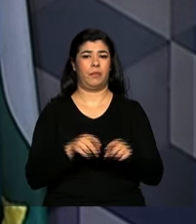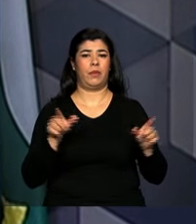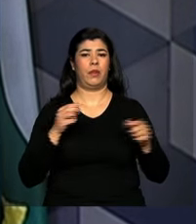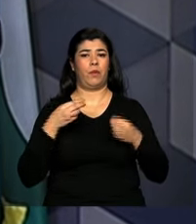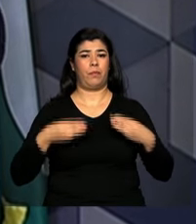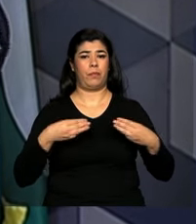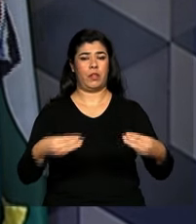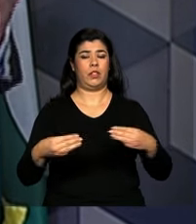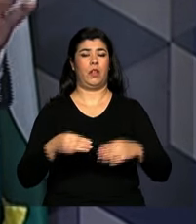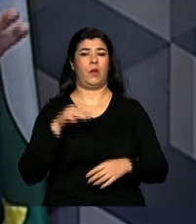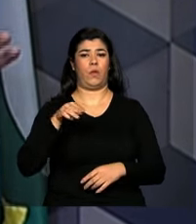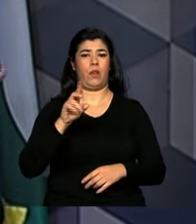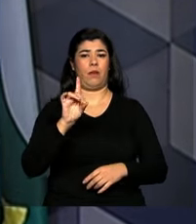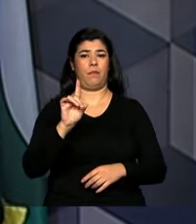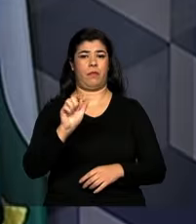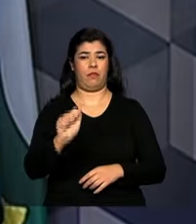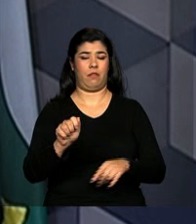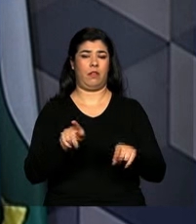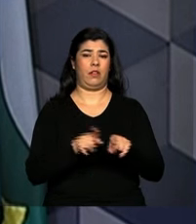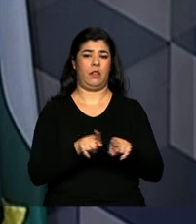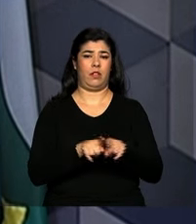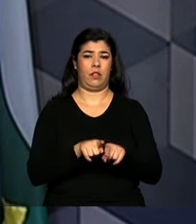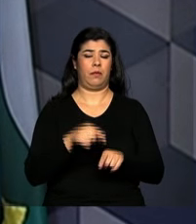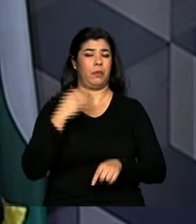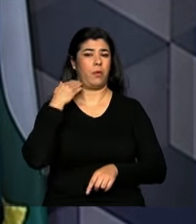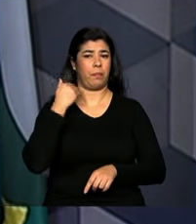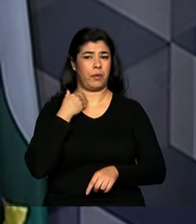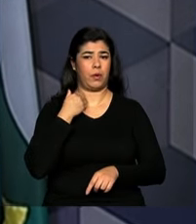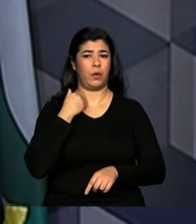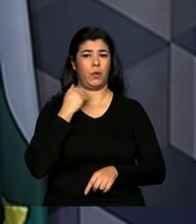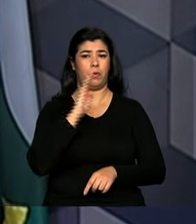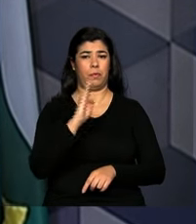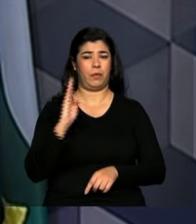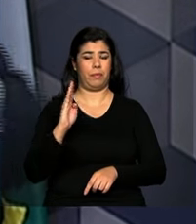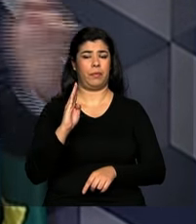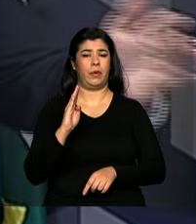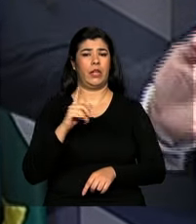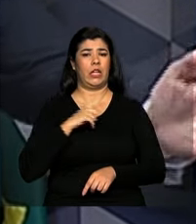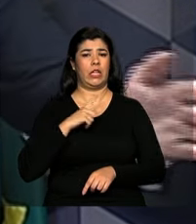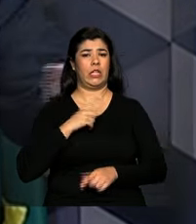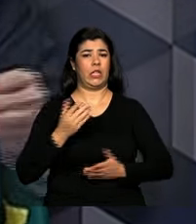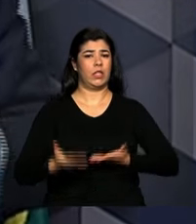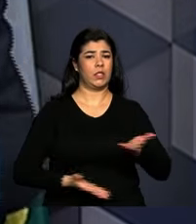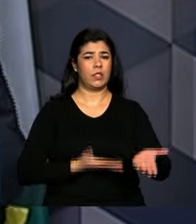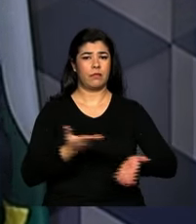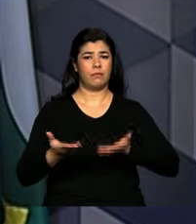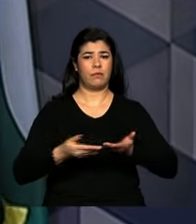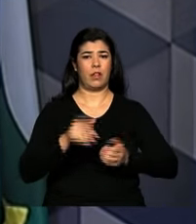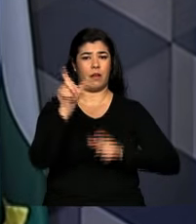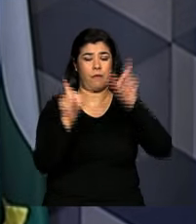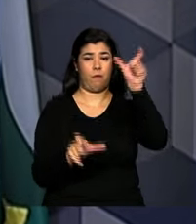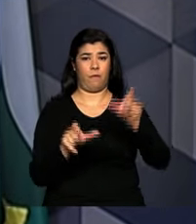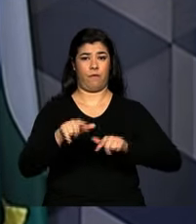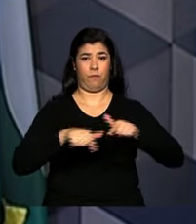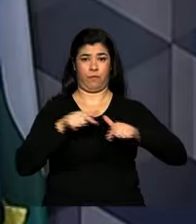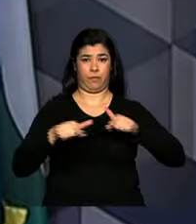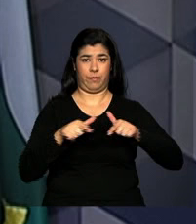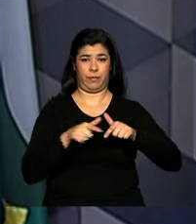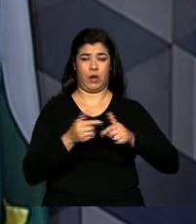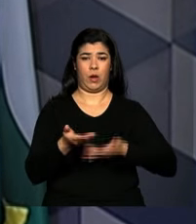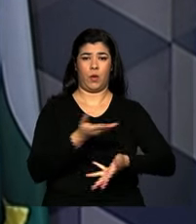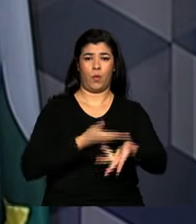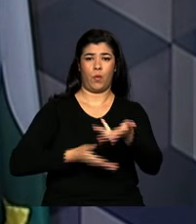sua rede de servidores, servidores dedicados, que conversam todos os dias com os produtores e que nos trazem